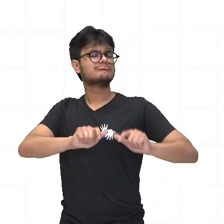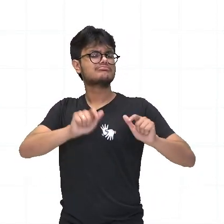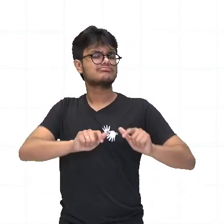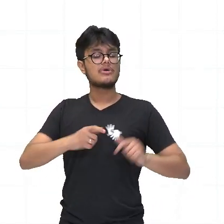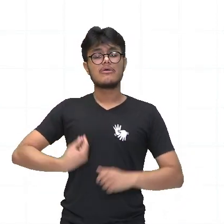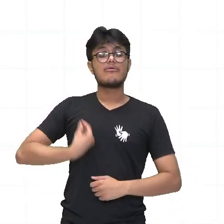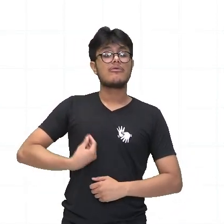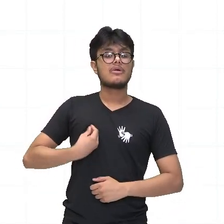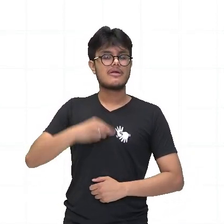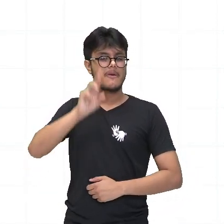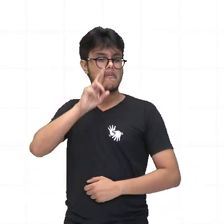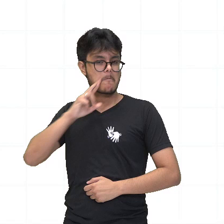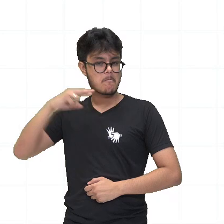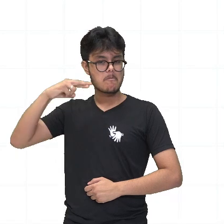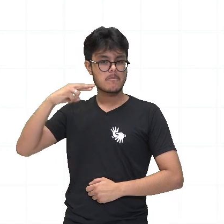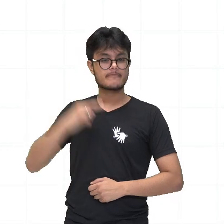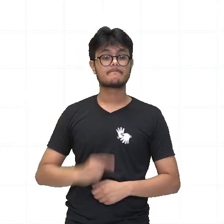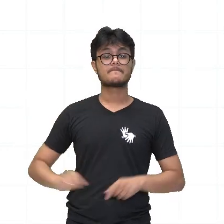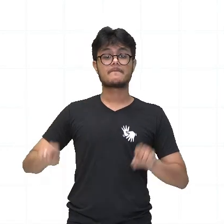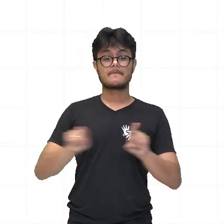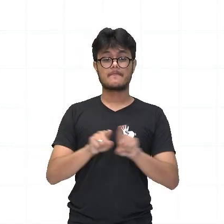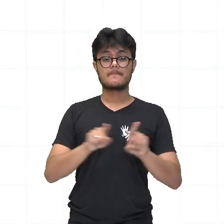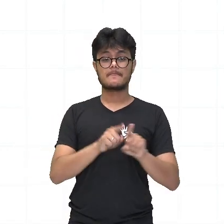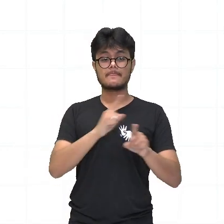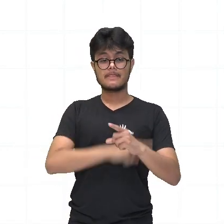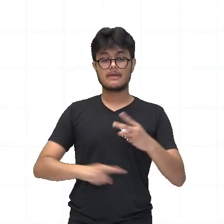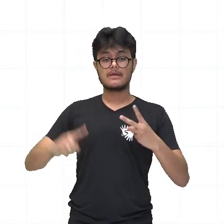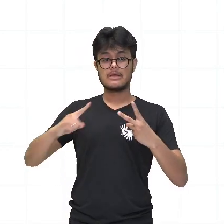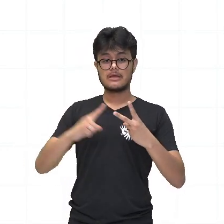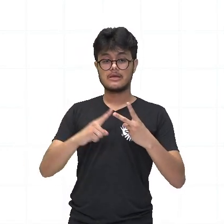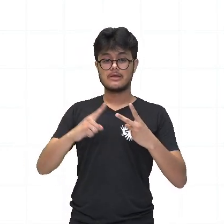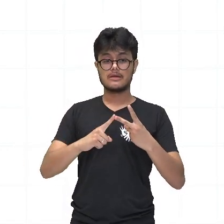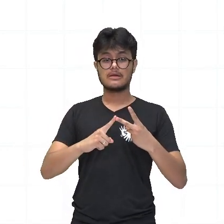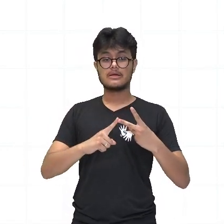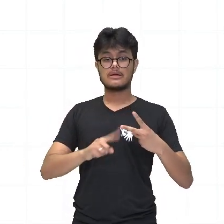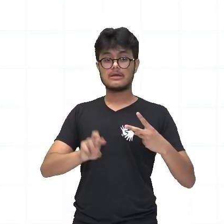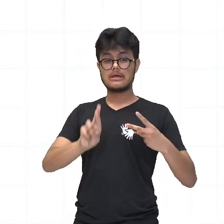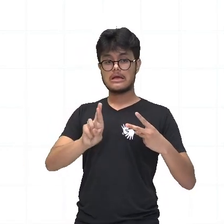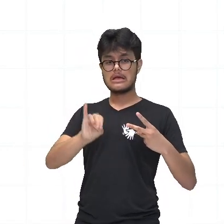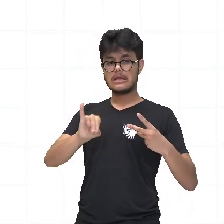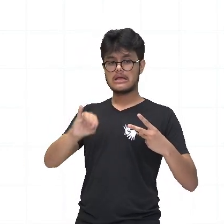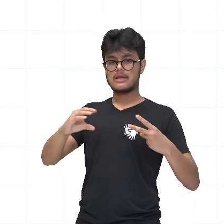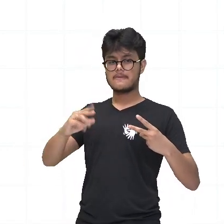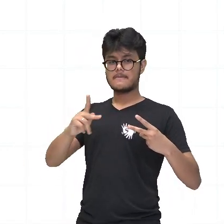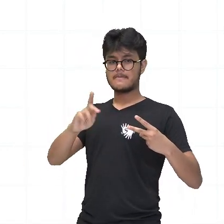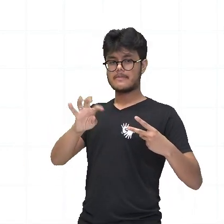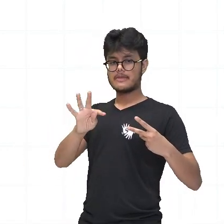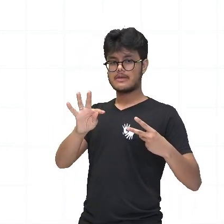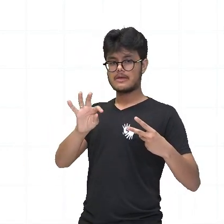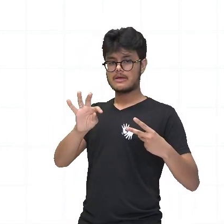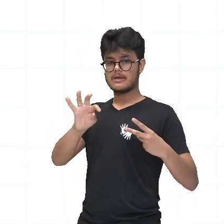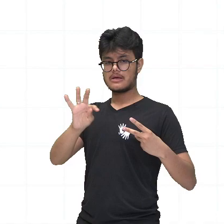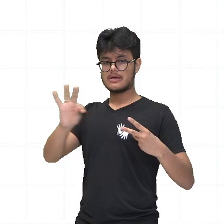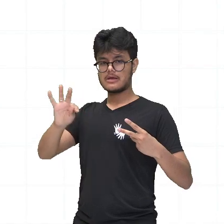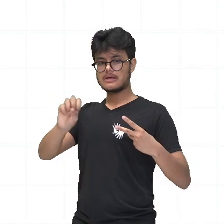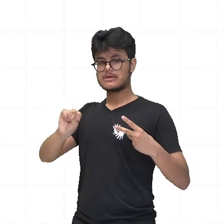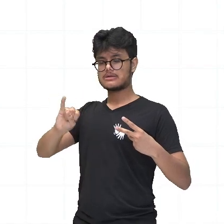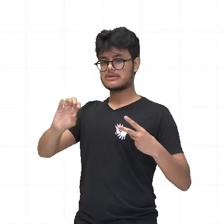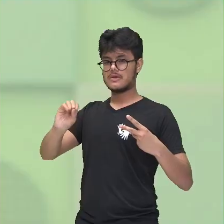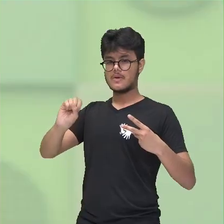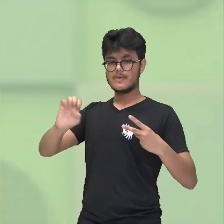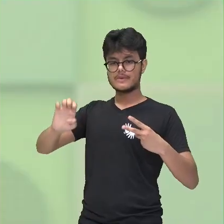também essa doença chamada de rickettsiosis, também que está relacionada com esse agente transmissor que é a